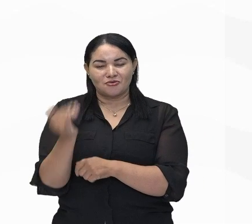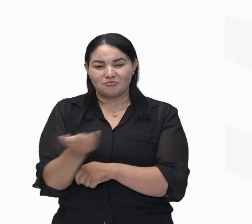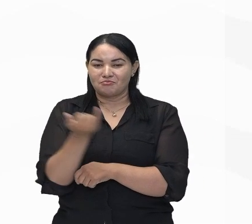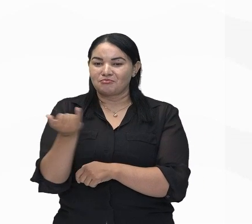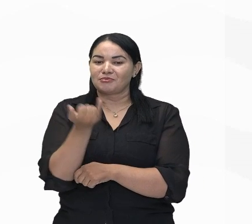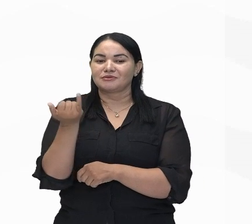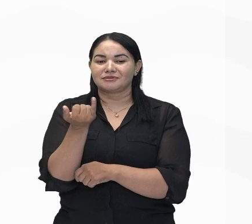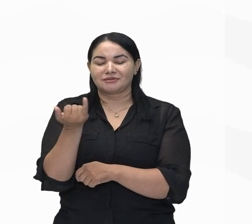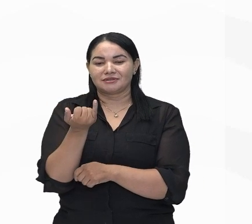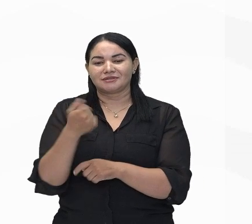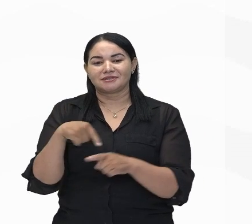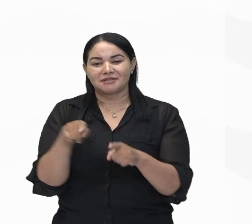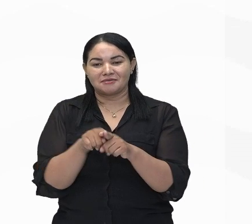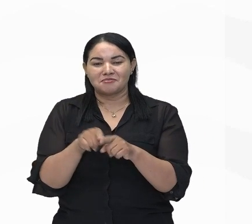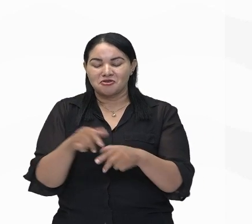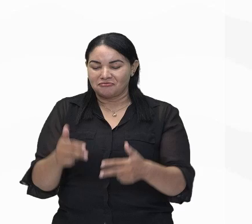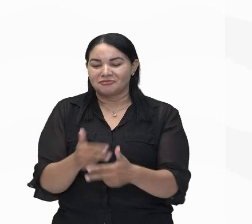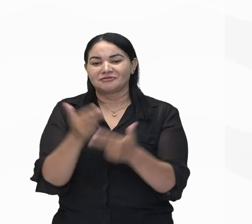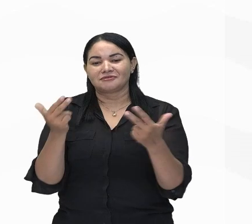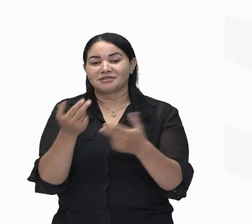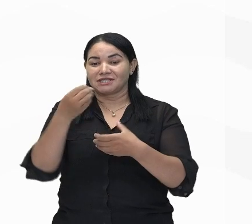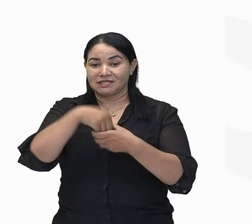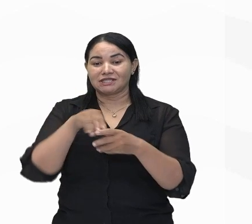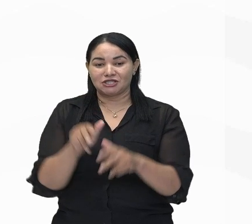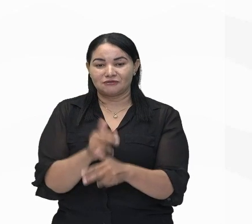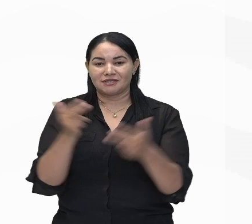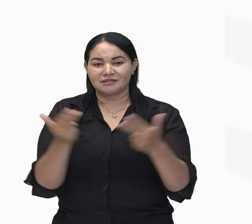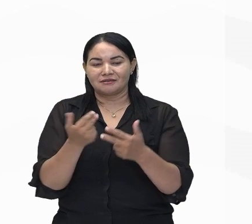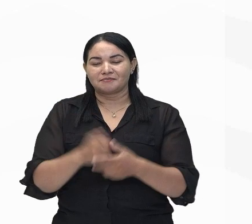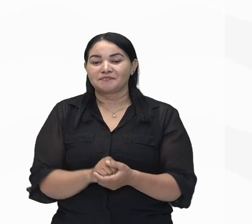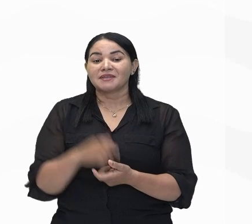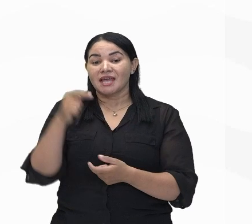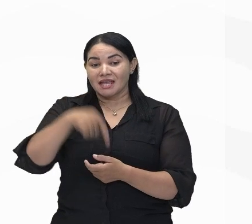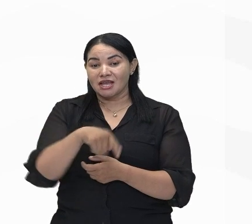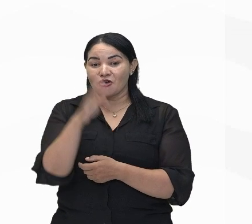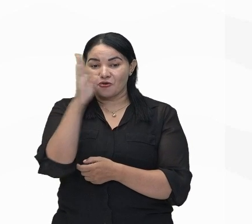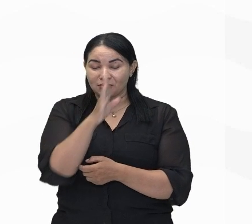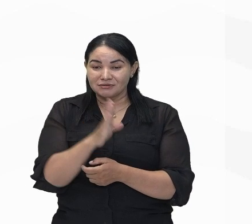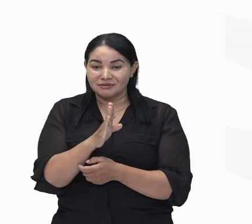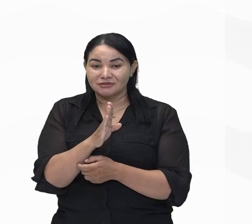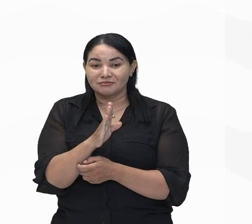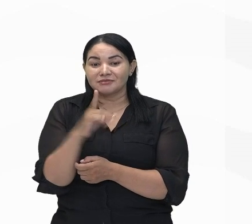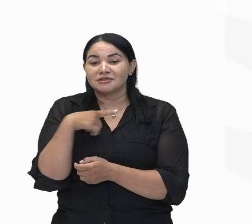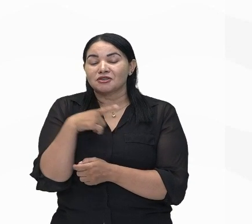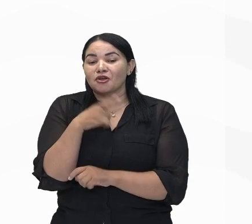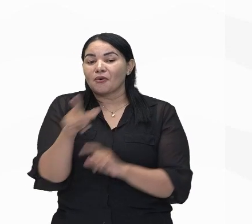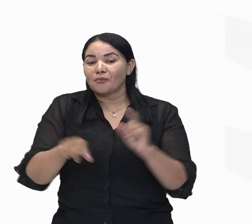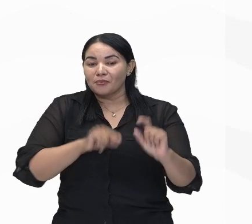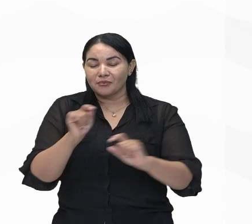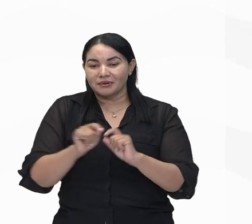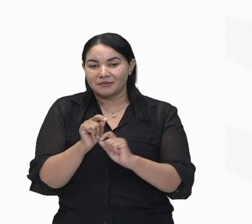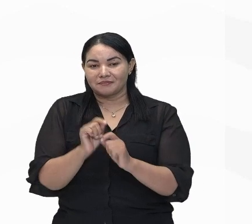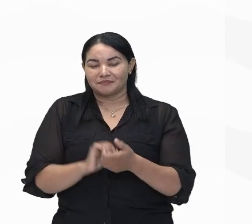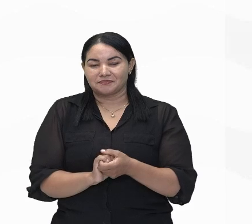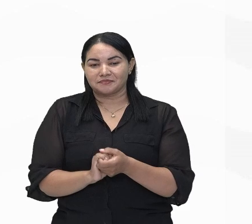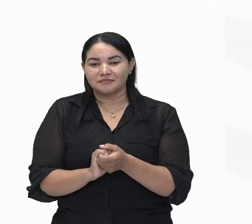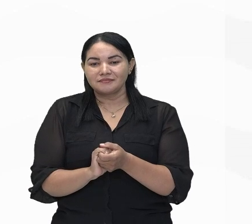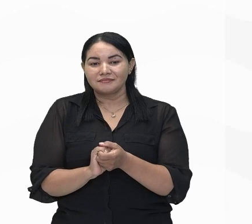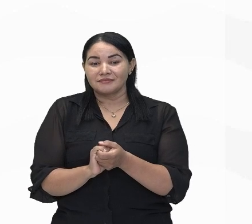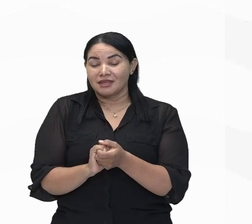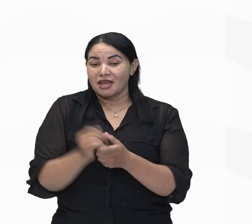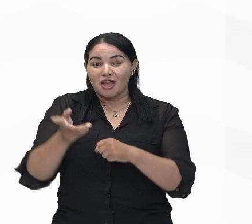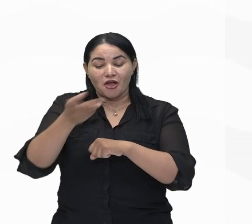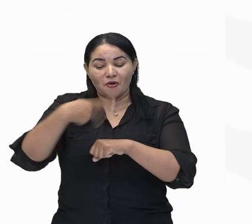importante nessa diversidade. E no Brasil? No Brasil, né, nós somos um país